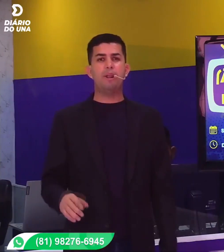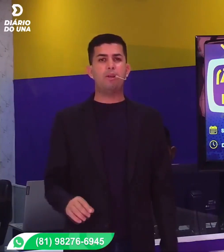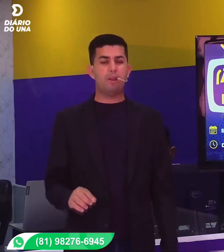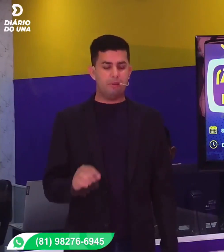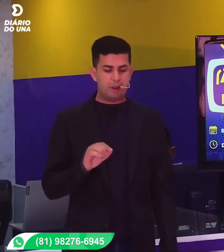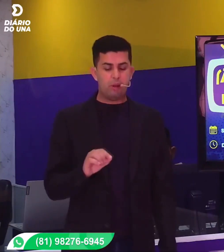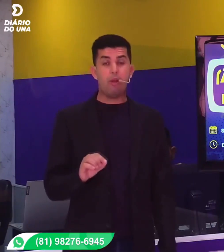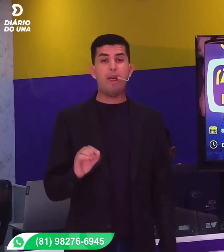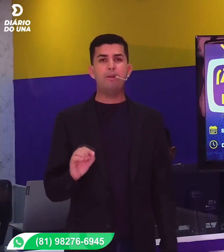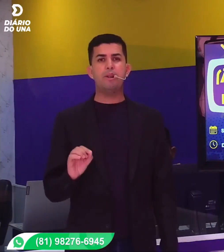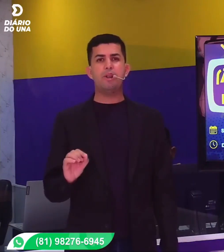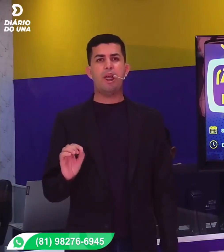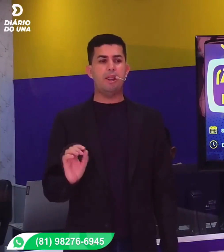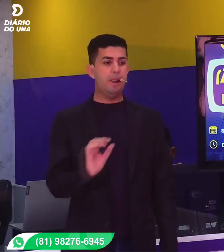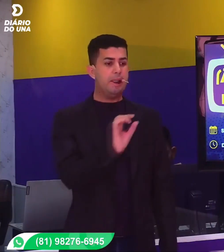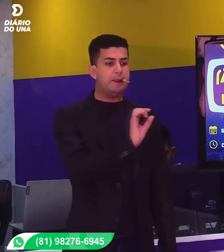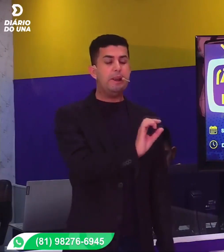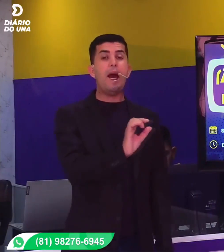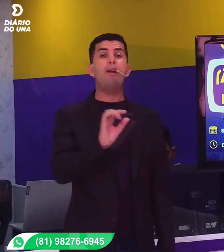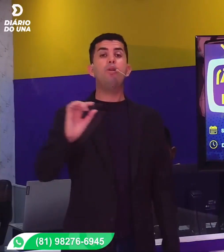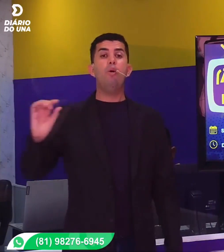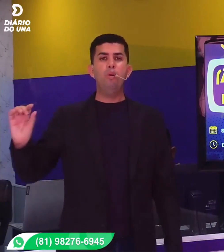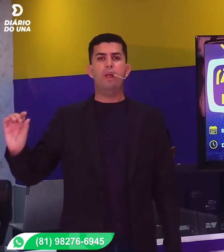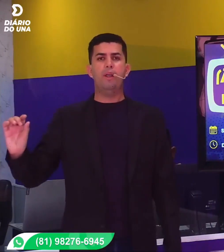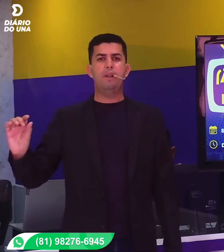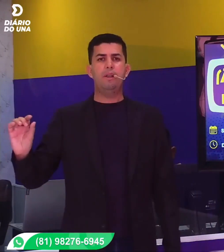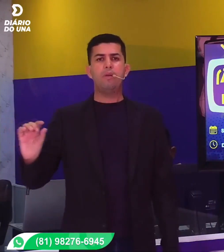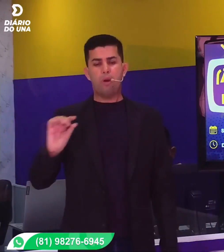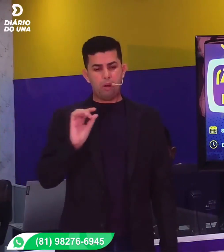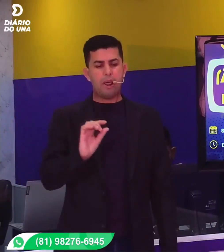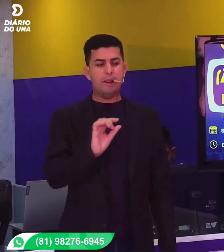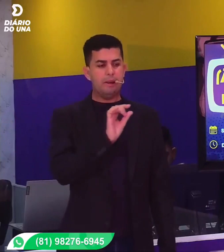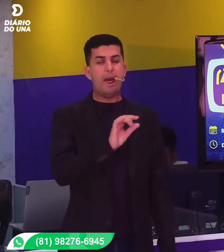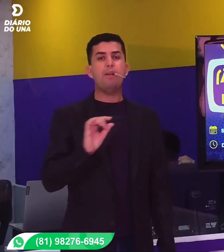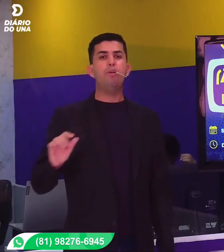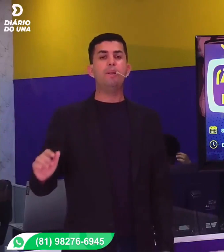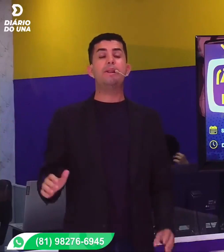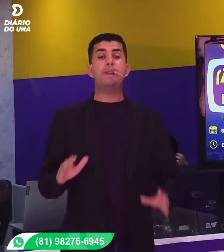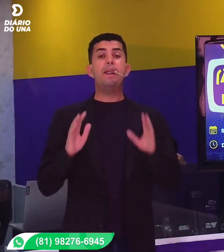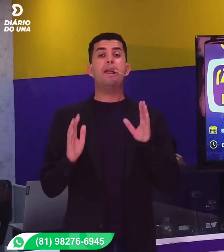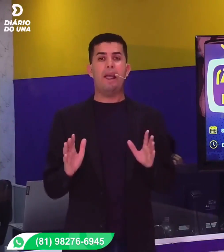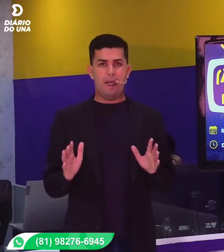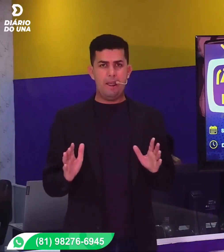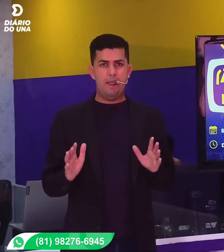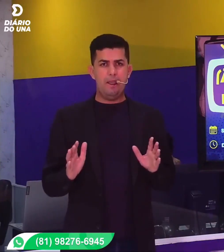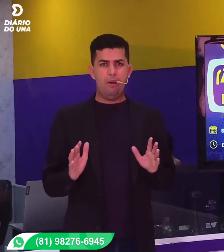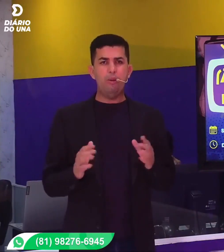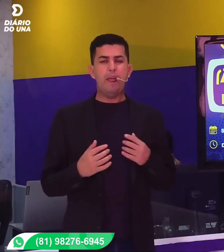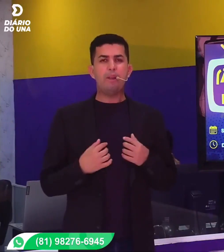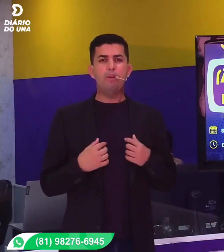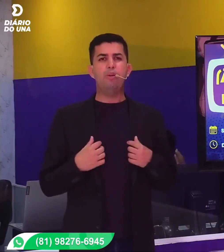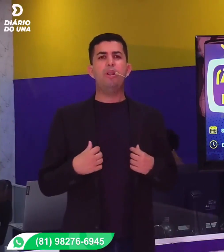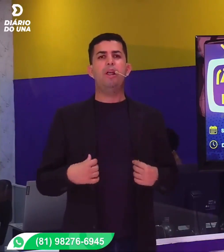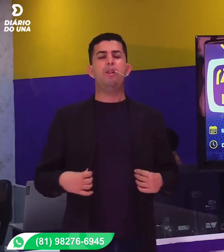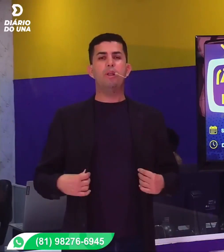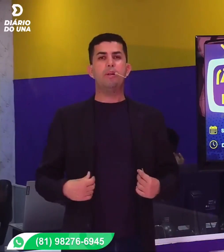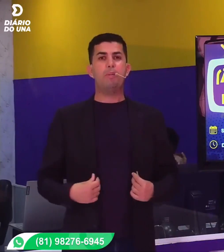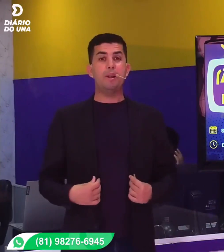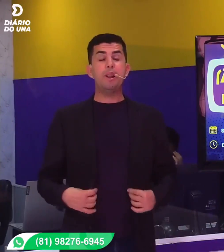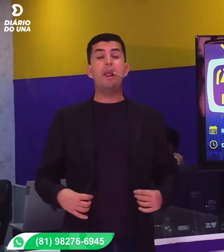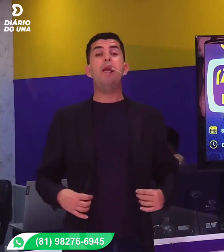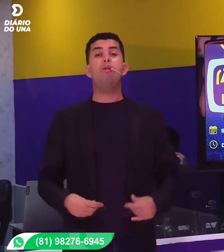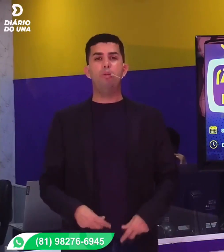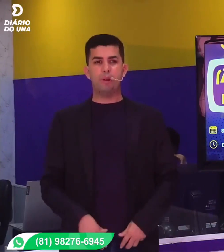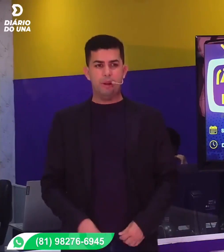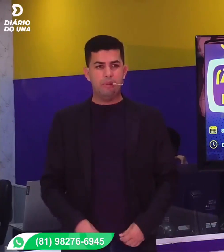do Una. Você coloca aí no seu Instagram, Diário do Una. Coloca aí, Diário do Una. Siga lá o Diário do Una, a nossa